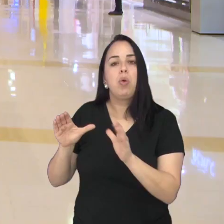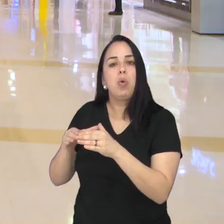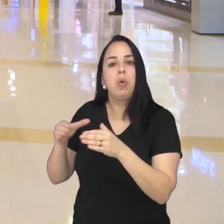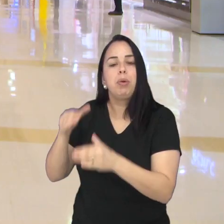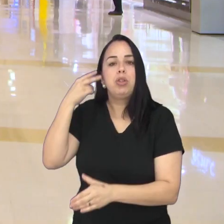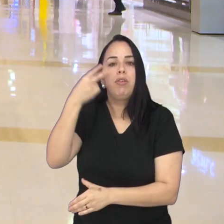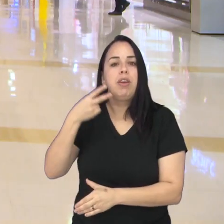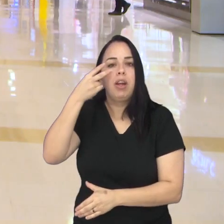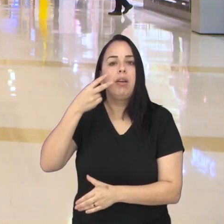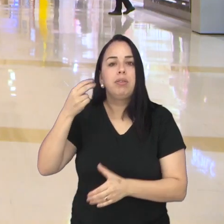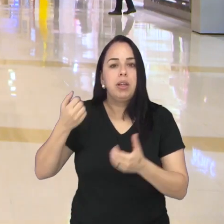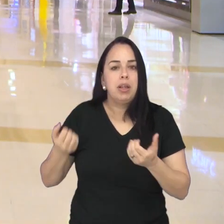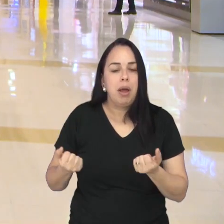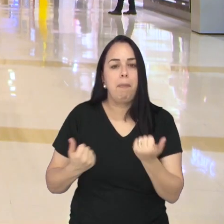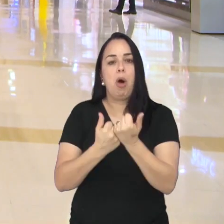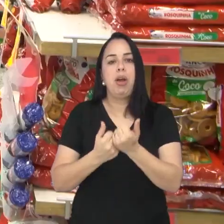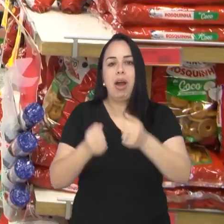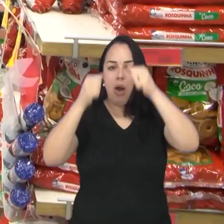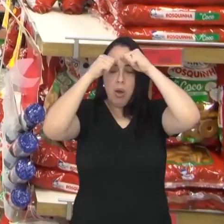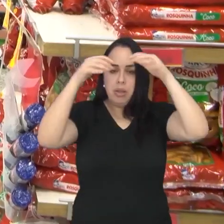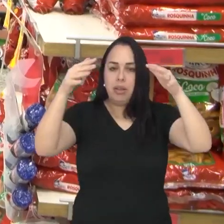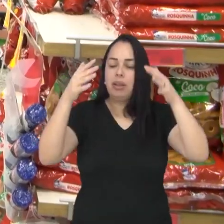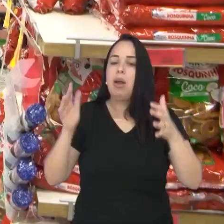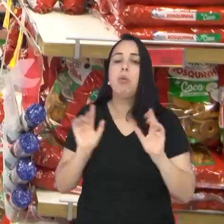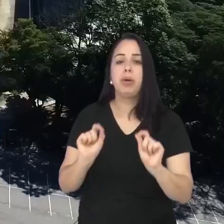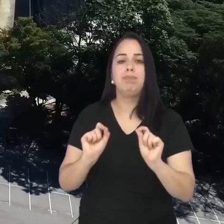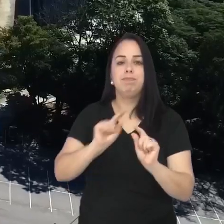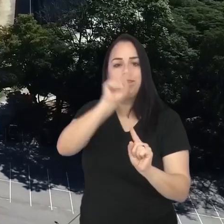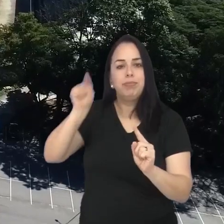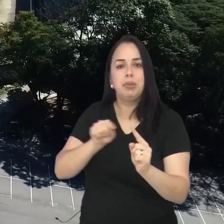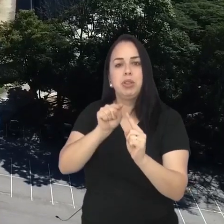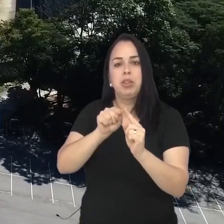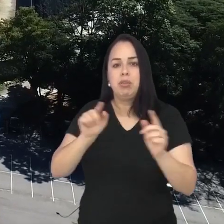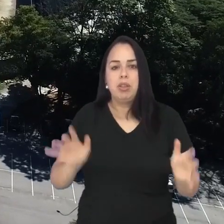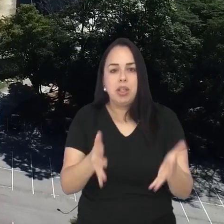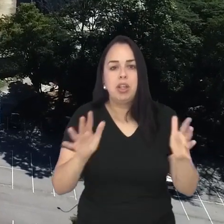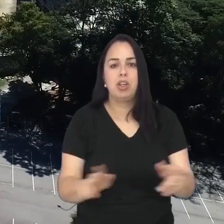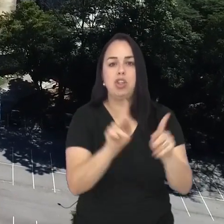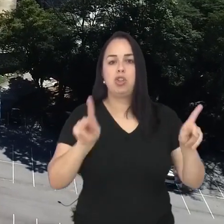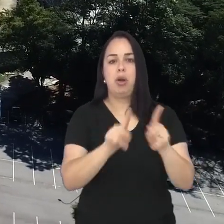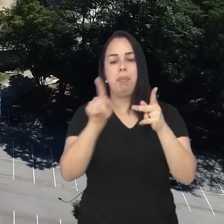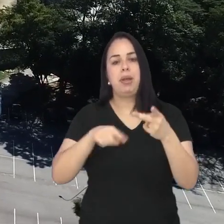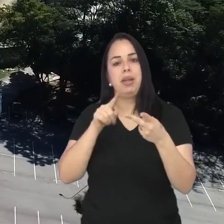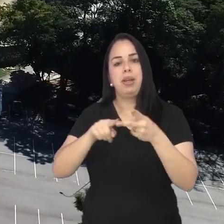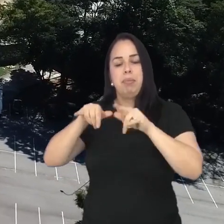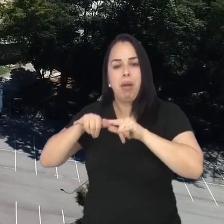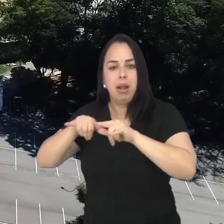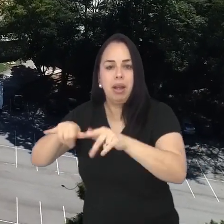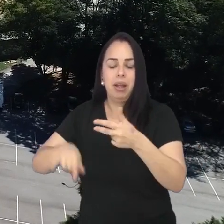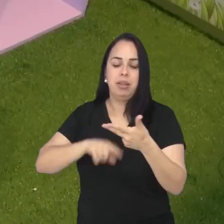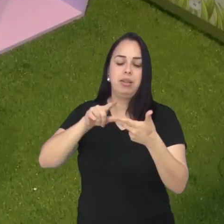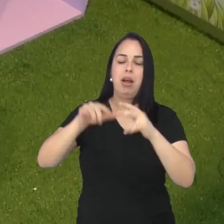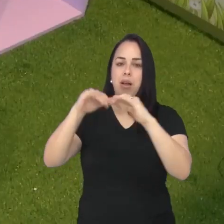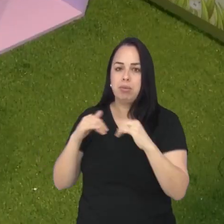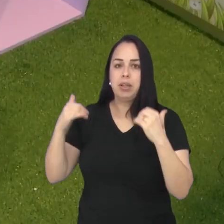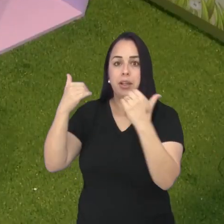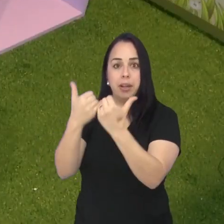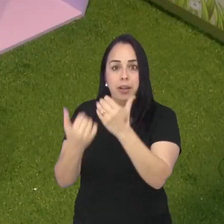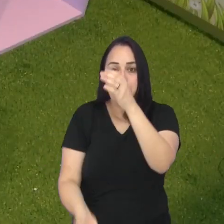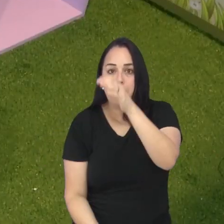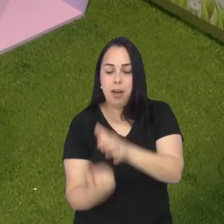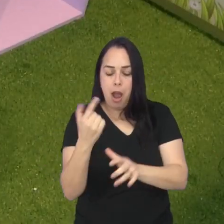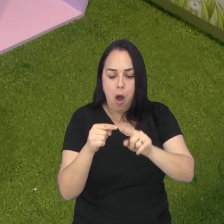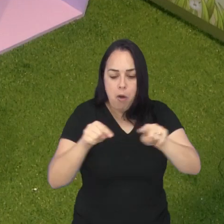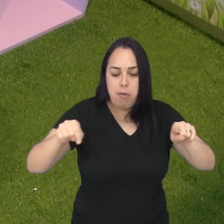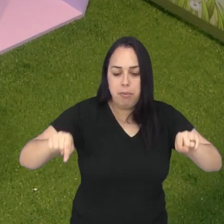autismo, quer incentivar shoppings, hipermercados, ginásios poliesportivos e estabelecimentos similares a criarem o